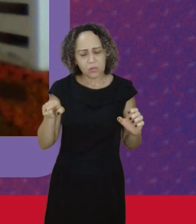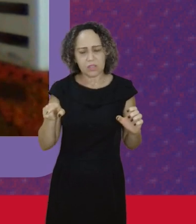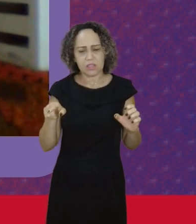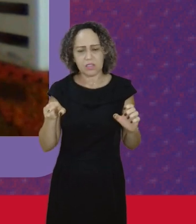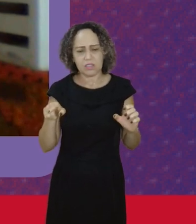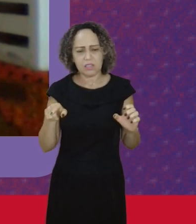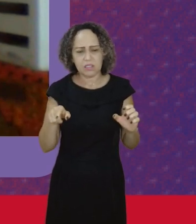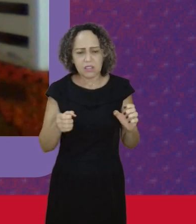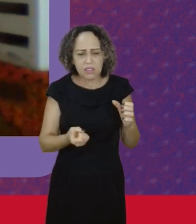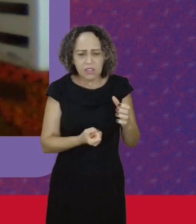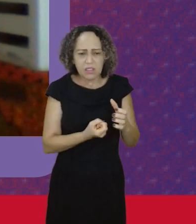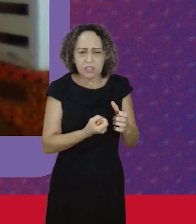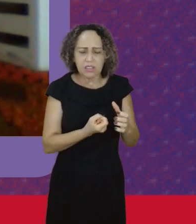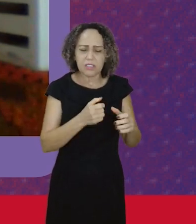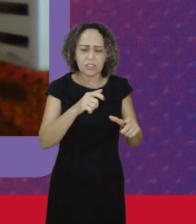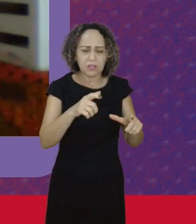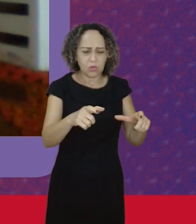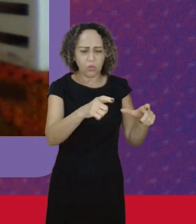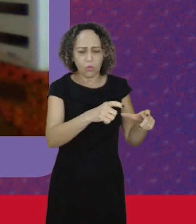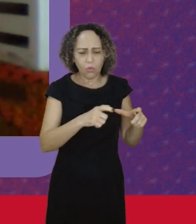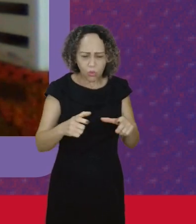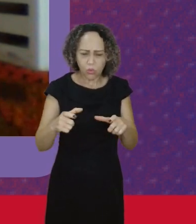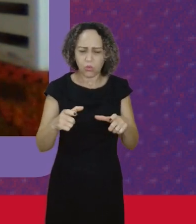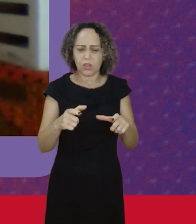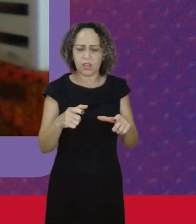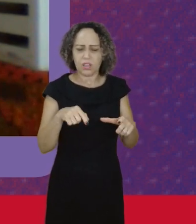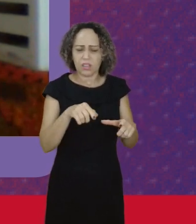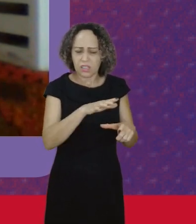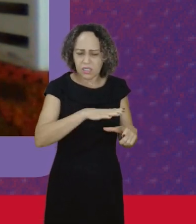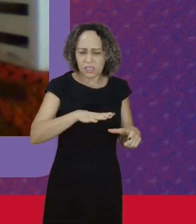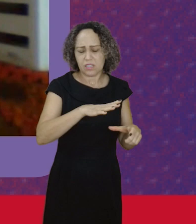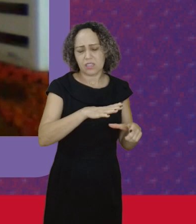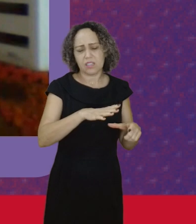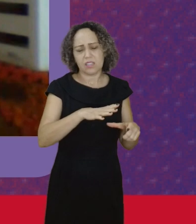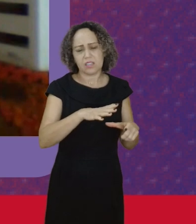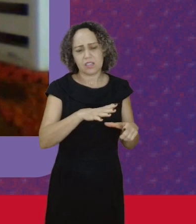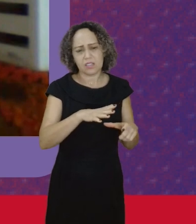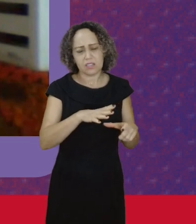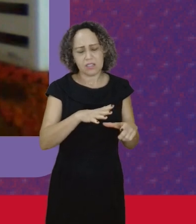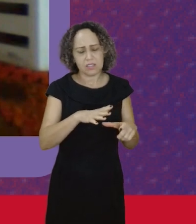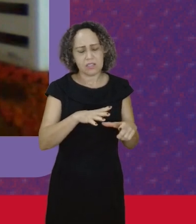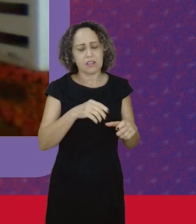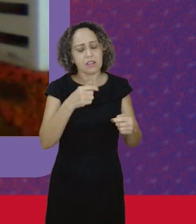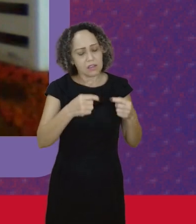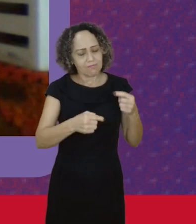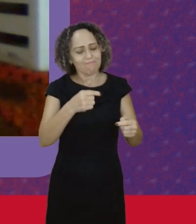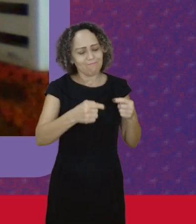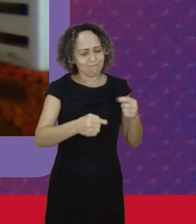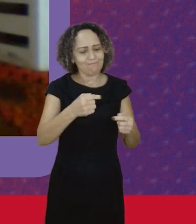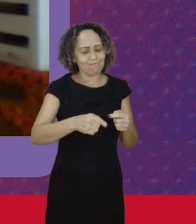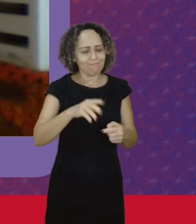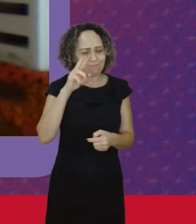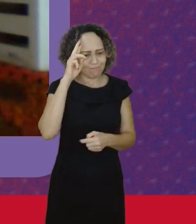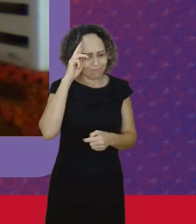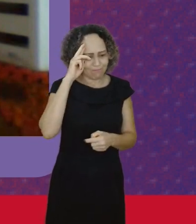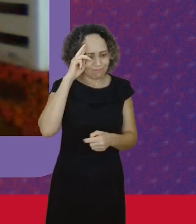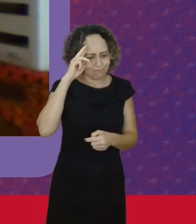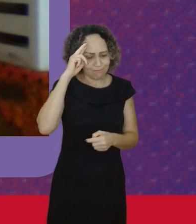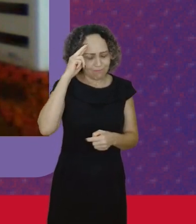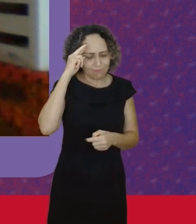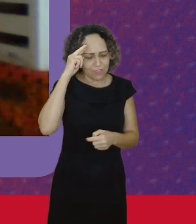que sejam naturalizados como espaço dessa reflexão. Muito mais, multiplicar. Né? Nós temos